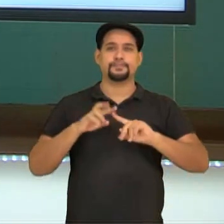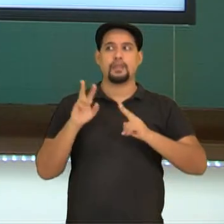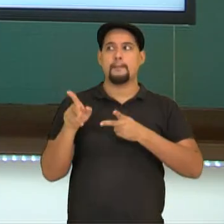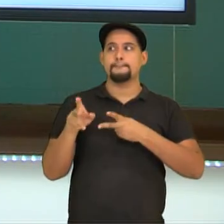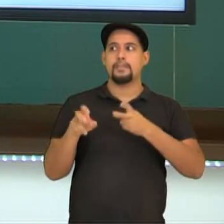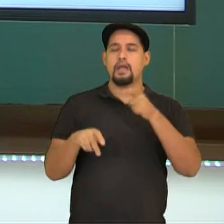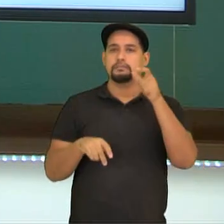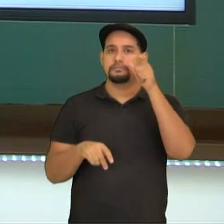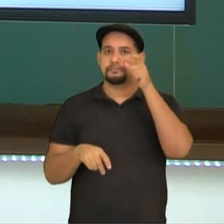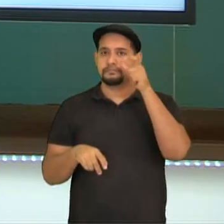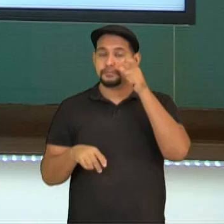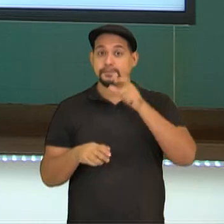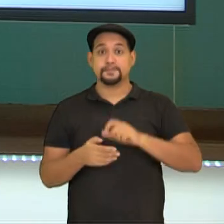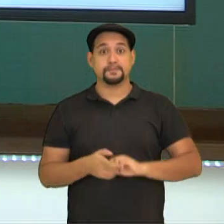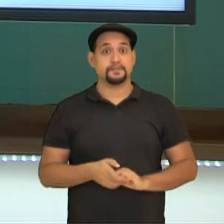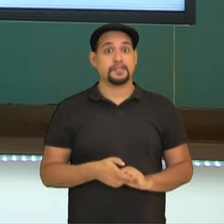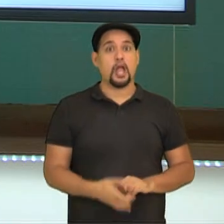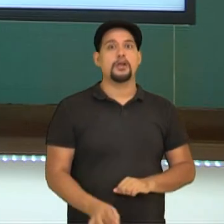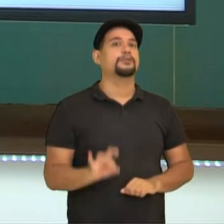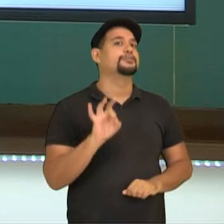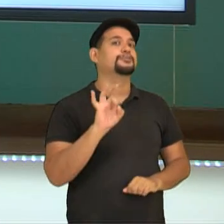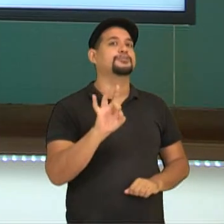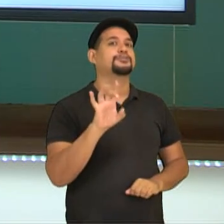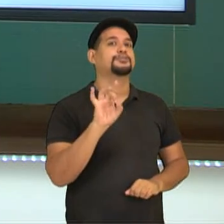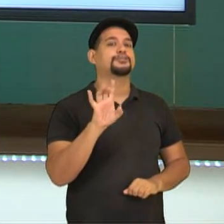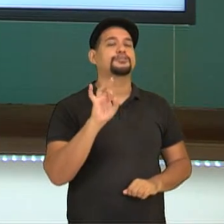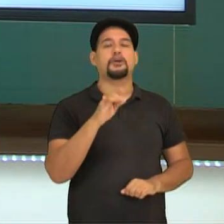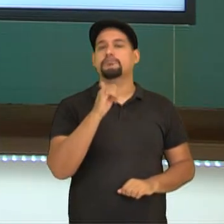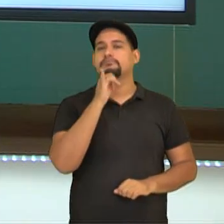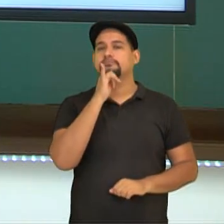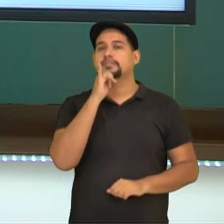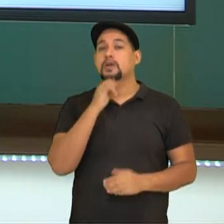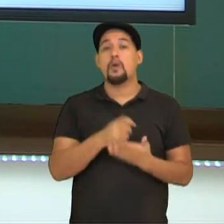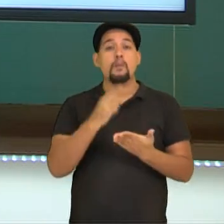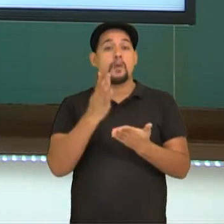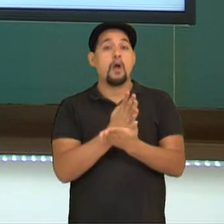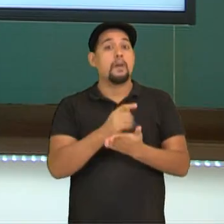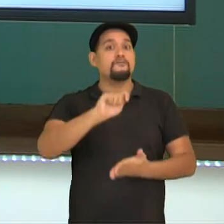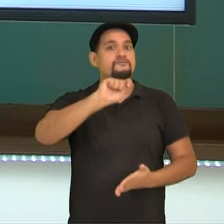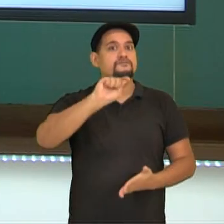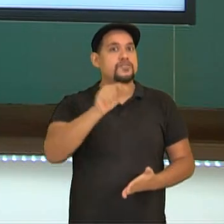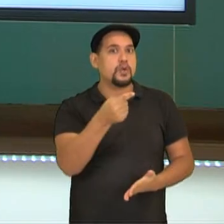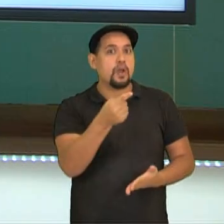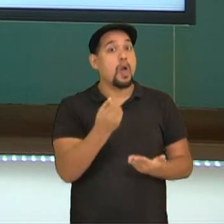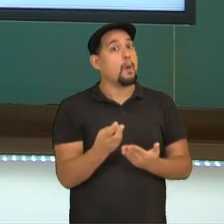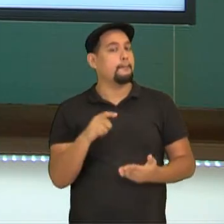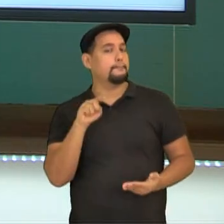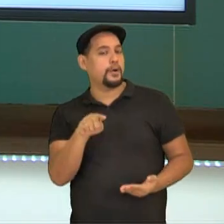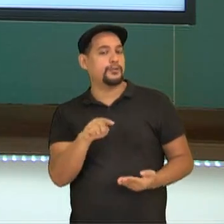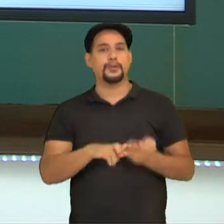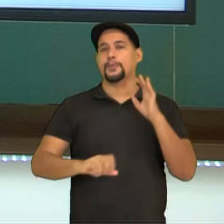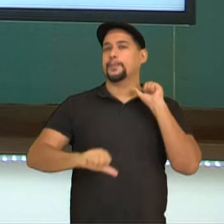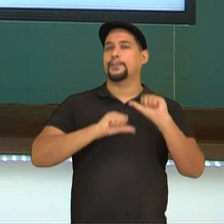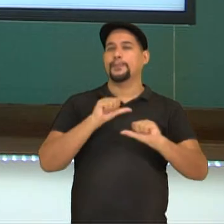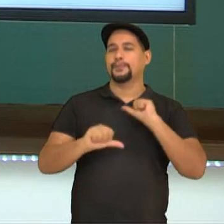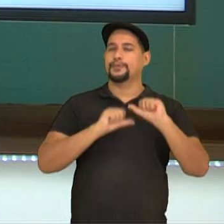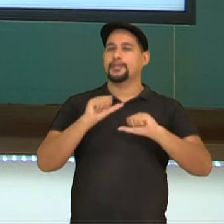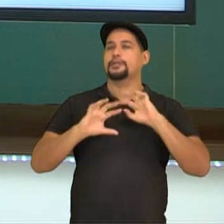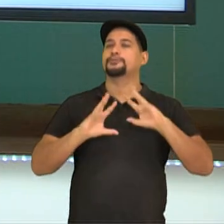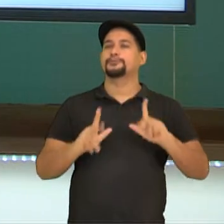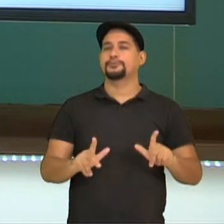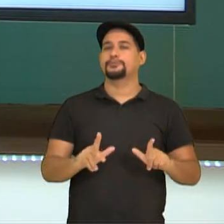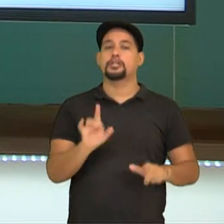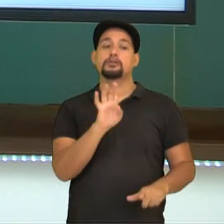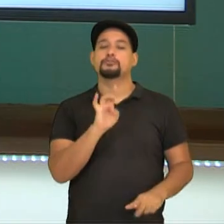que interessante, apenas com sinais e pontuação eu consigo alterar completamente o sentido. Não